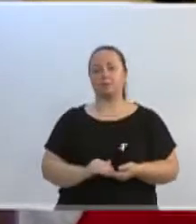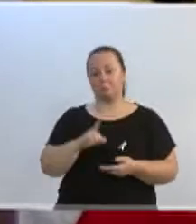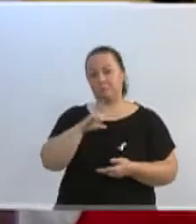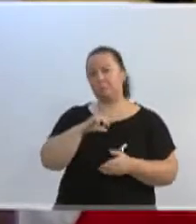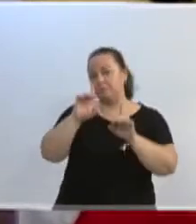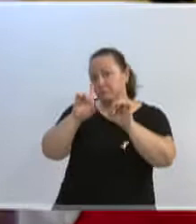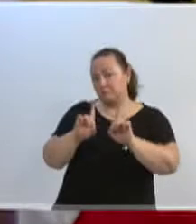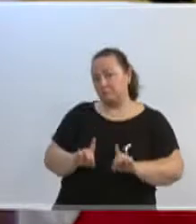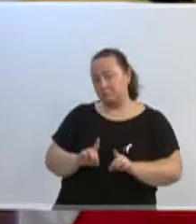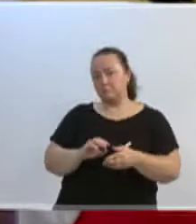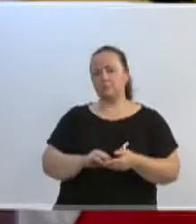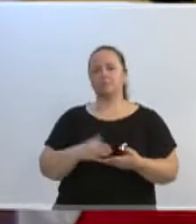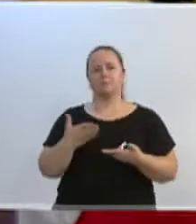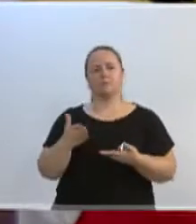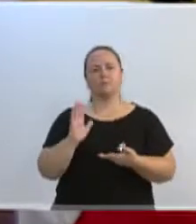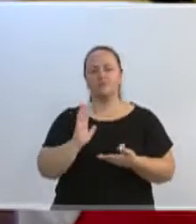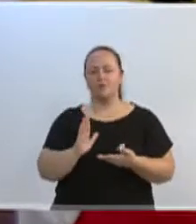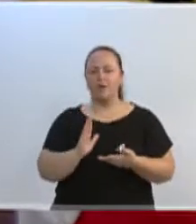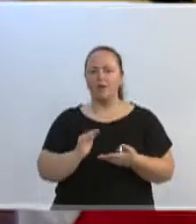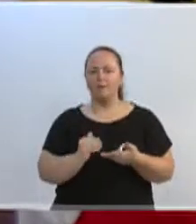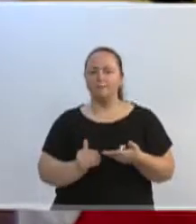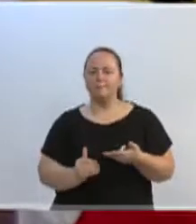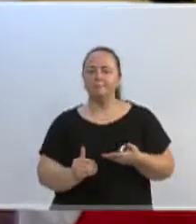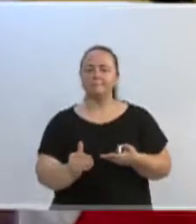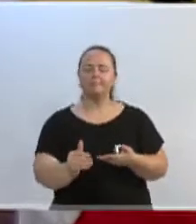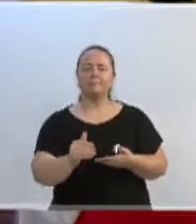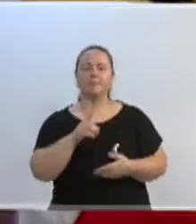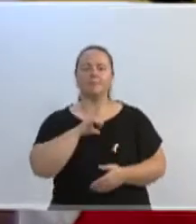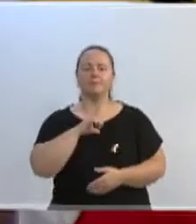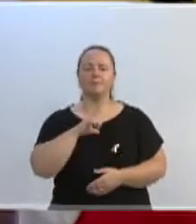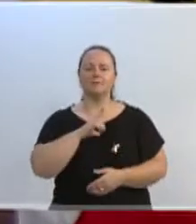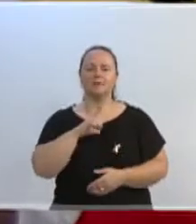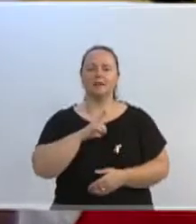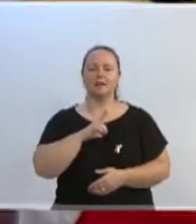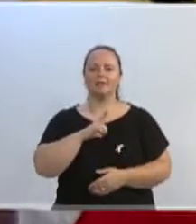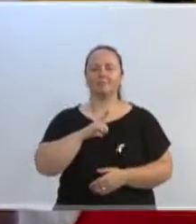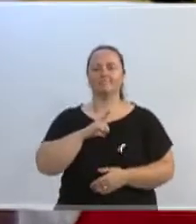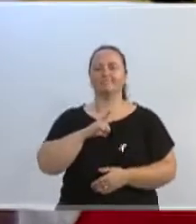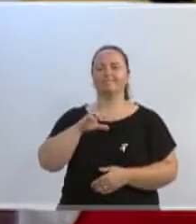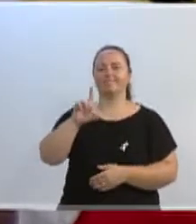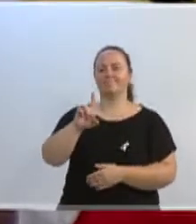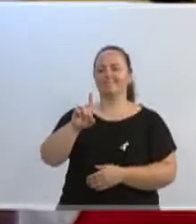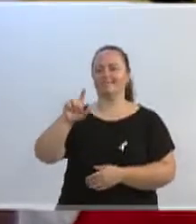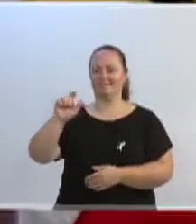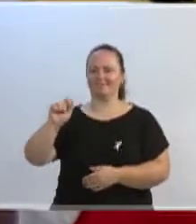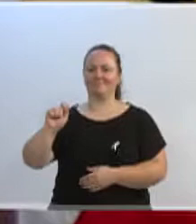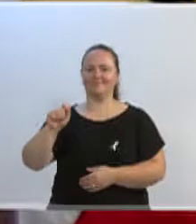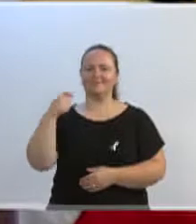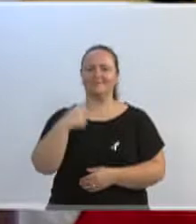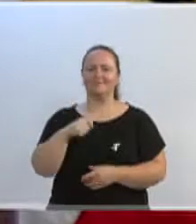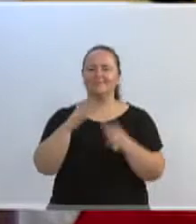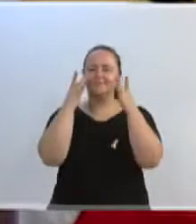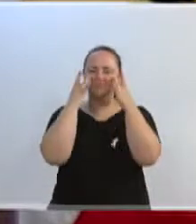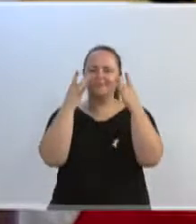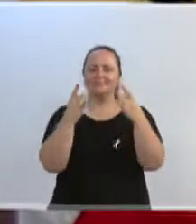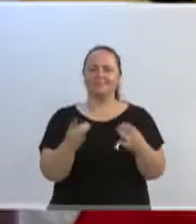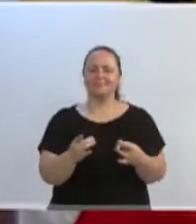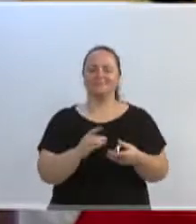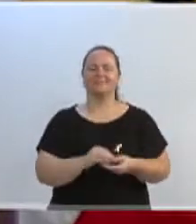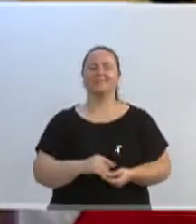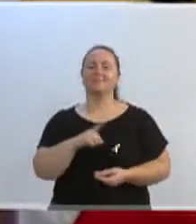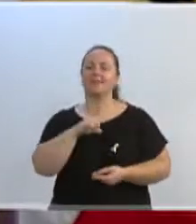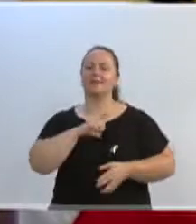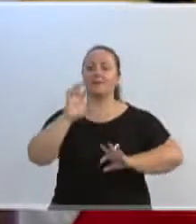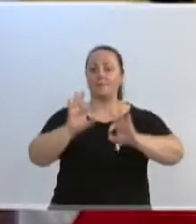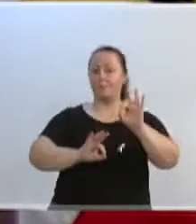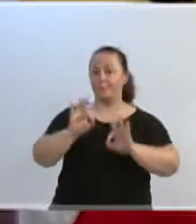deficiência, então, ele já é um portador de deficiência auditiva e ele precisa ser assistido. Então, isso tem um preparo da família,